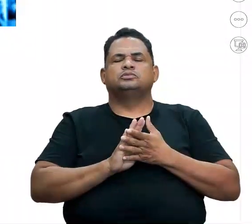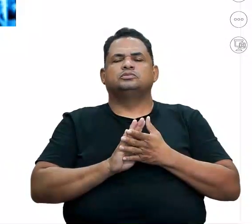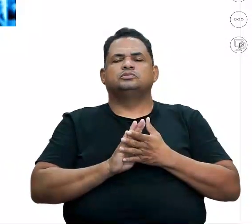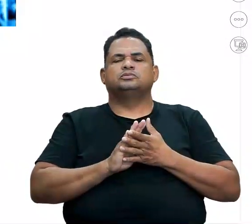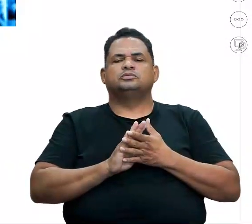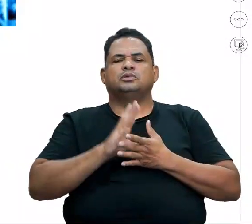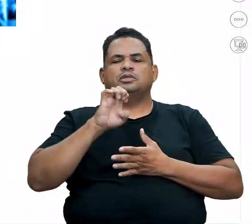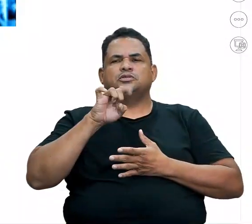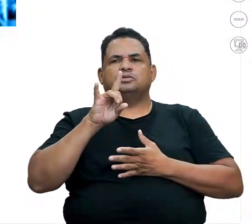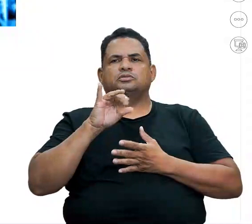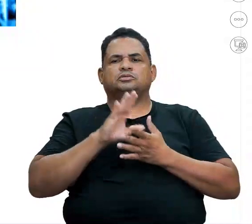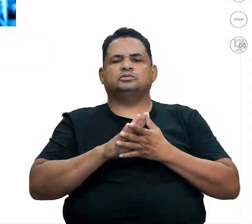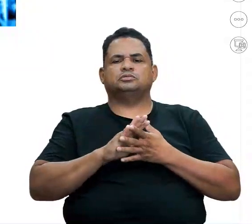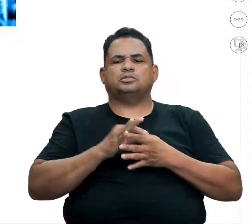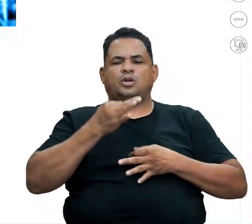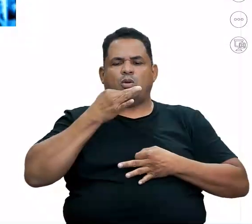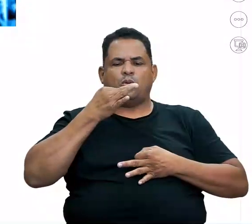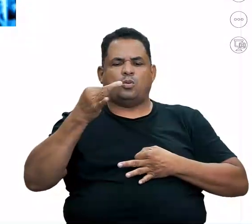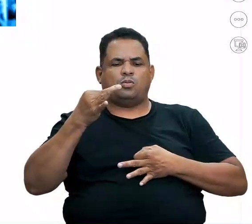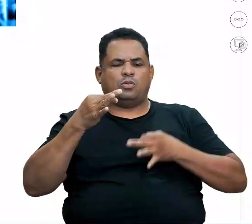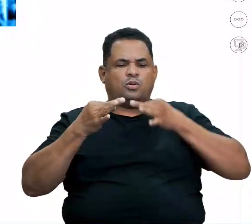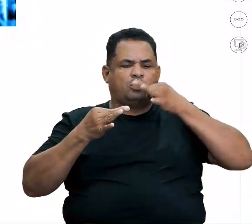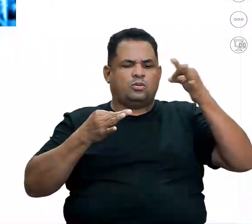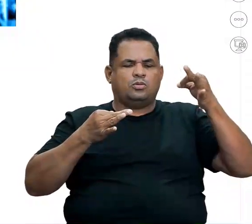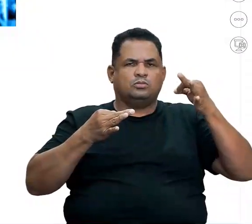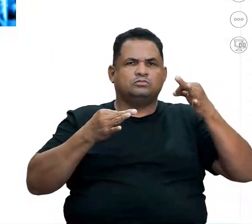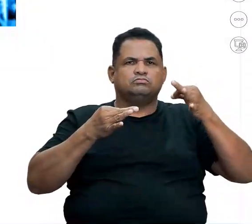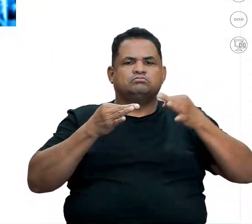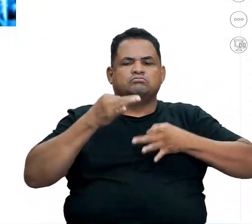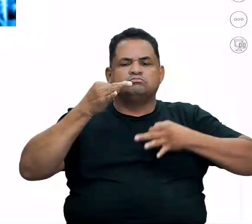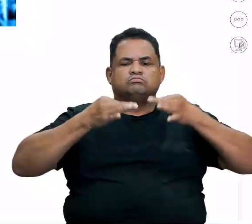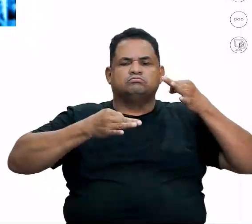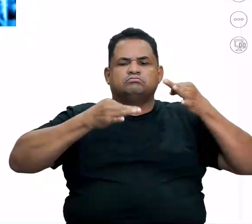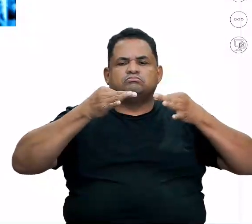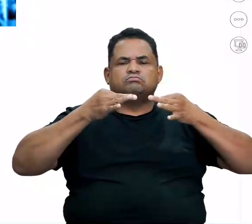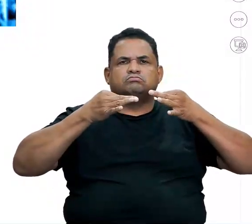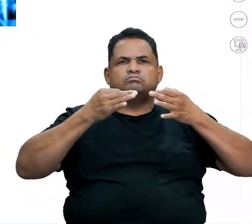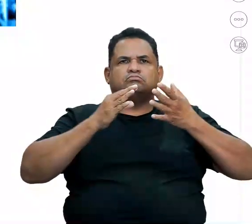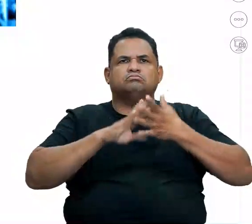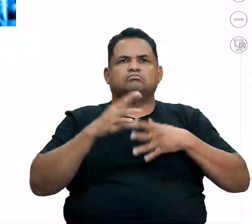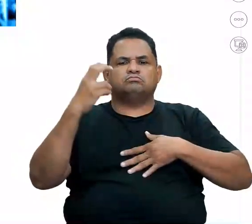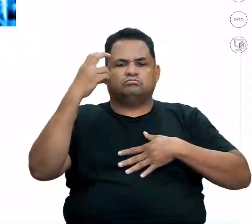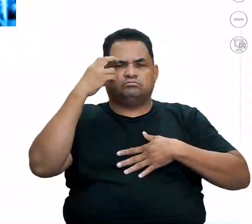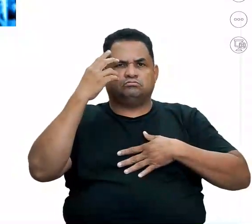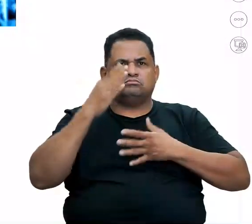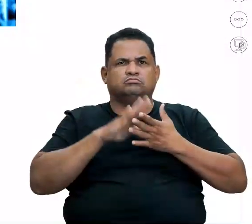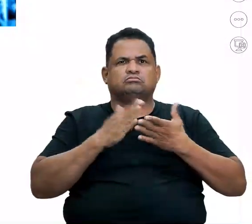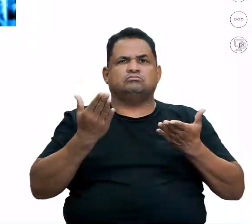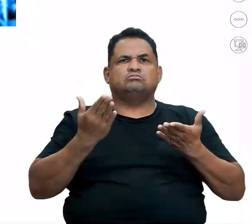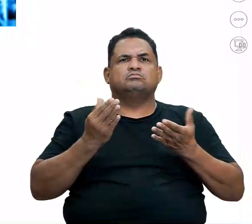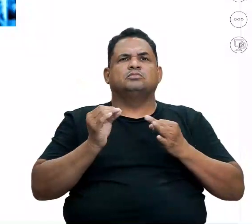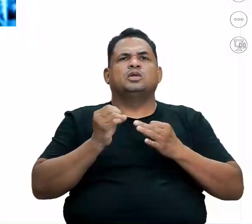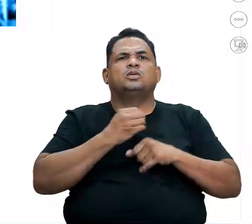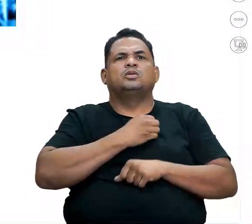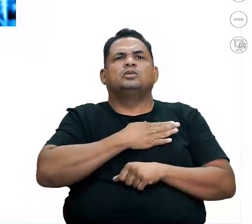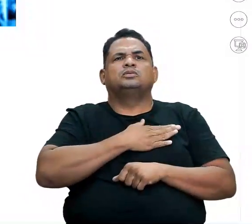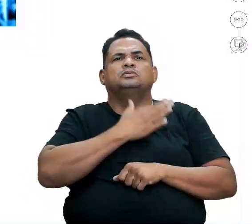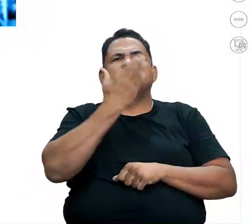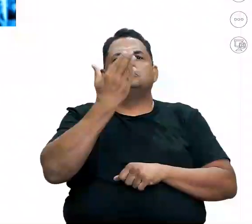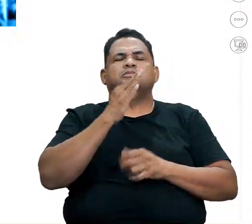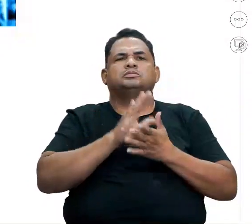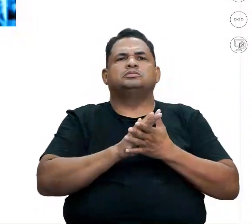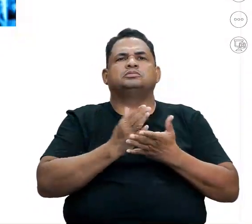relativismo, tá, gente? Ele vem contrapor o etnocentrismo, bem como o preconceito que dele deriva, porque do etnocentrismo, dessa